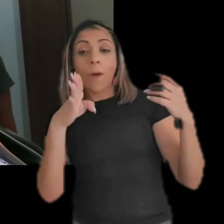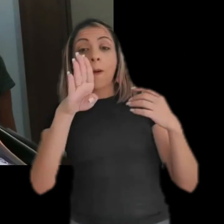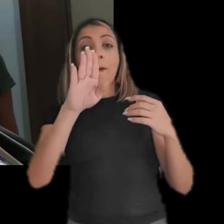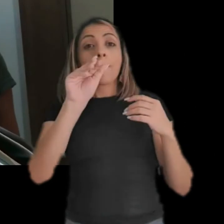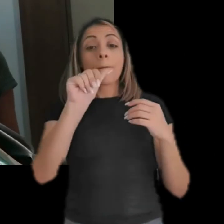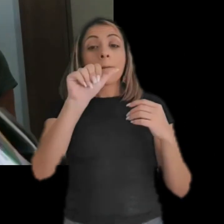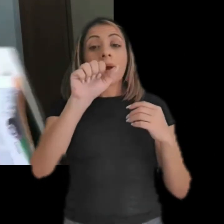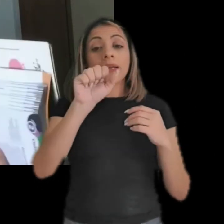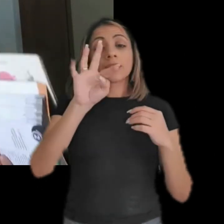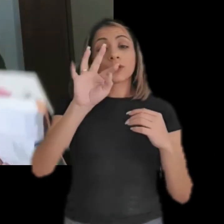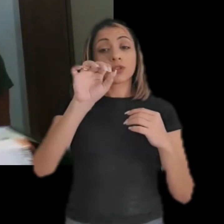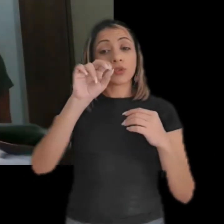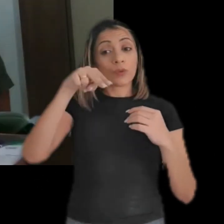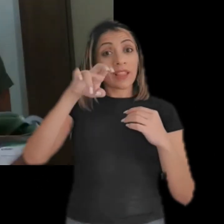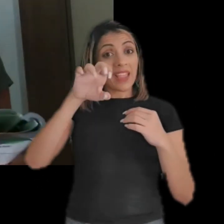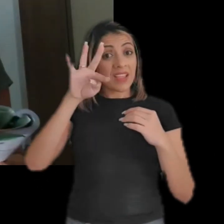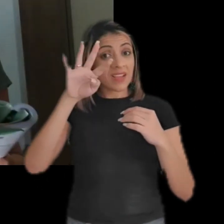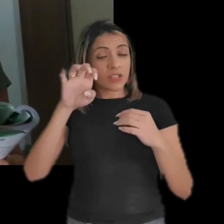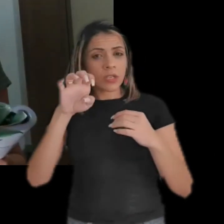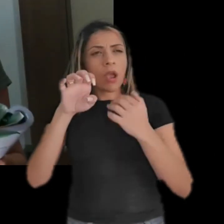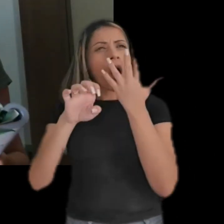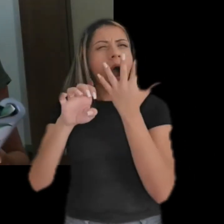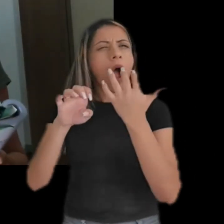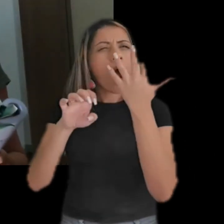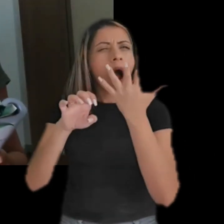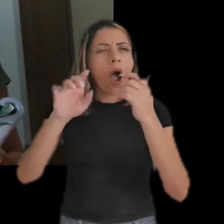de bastonetes, que vão distinguir as cores